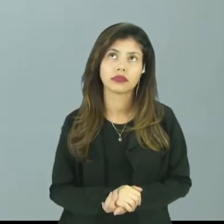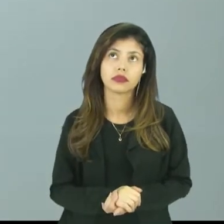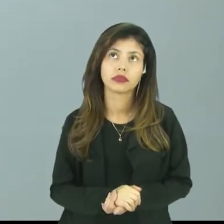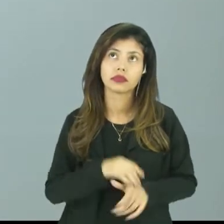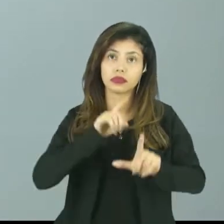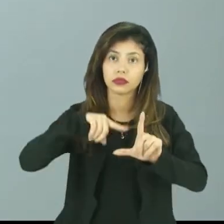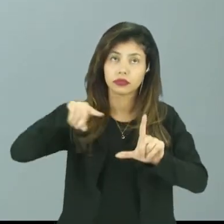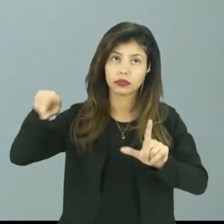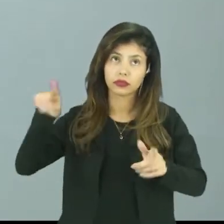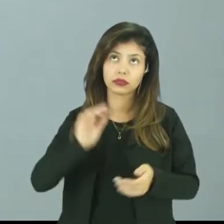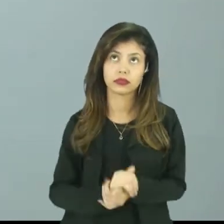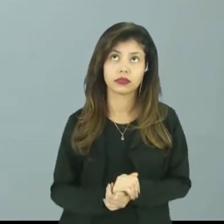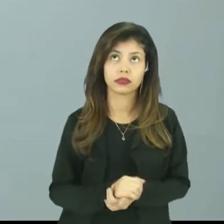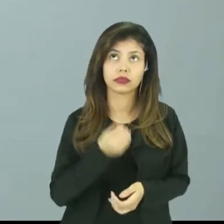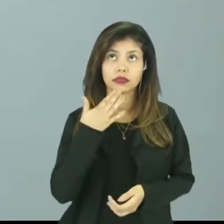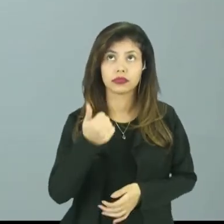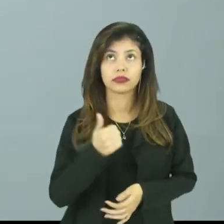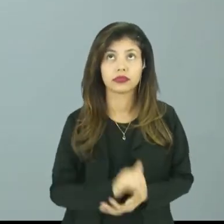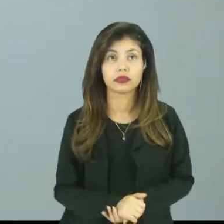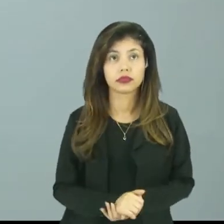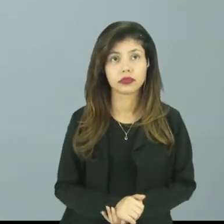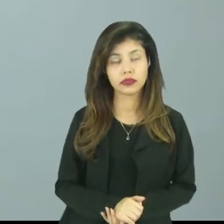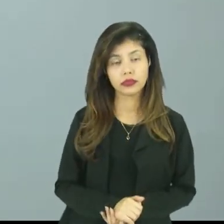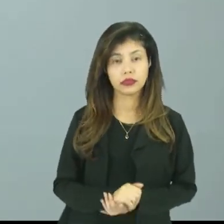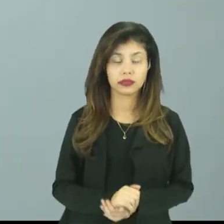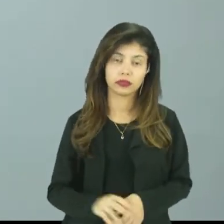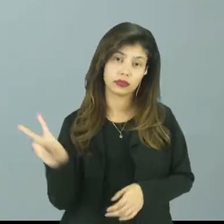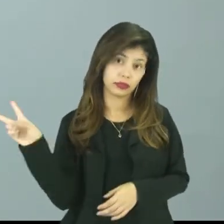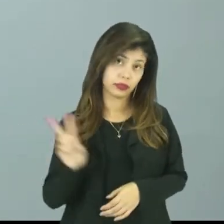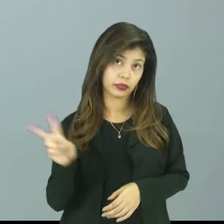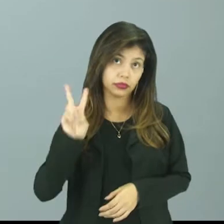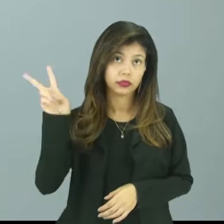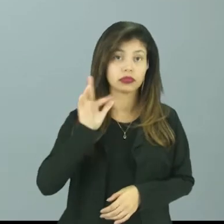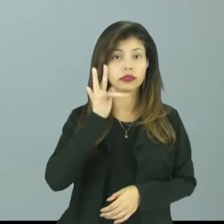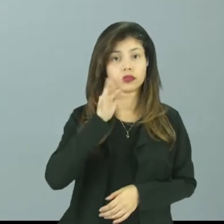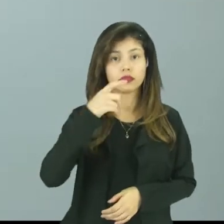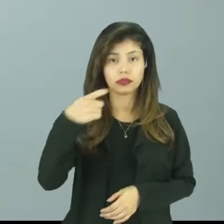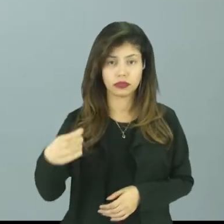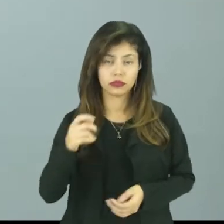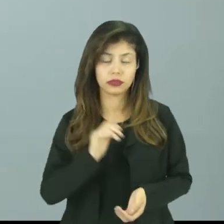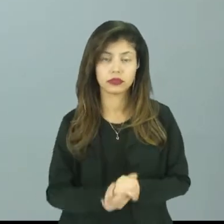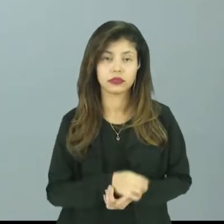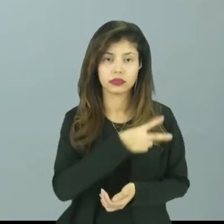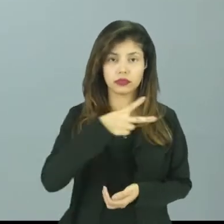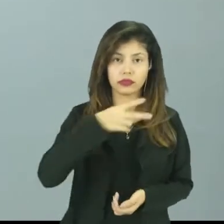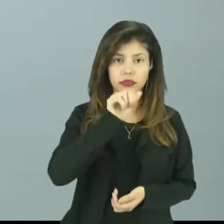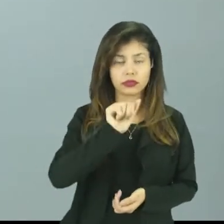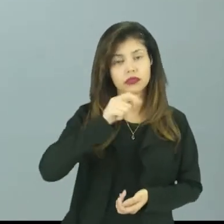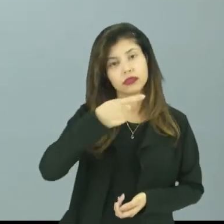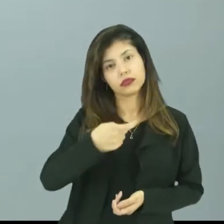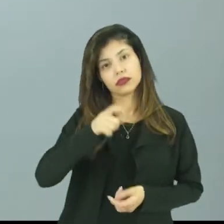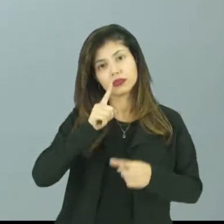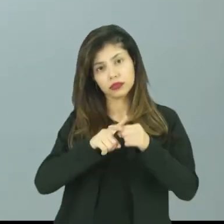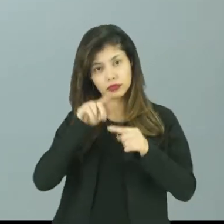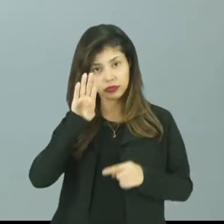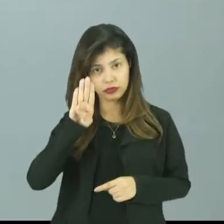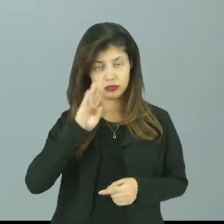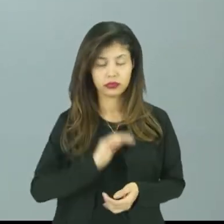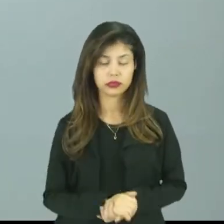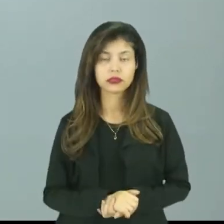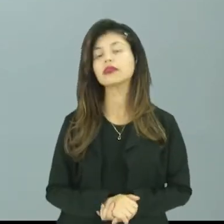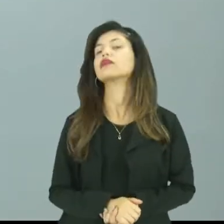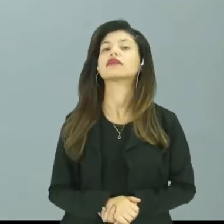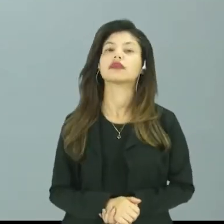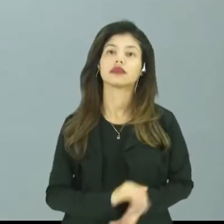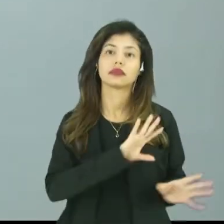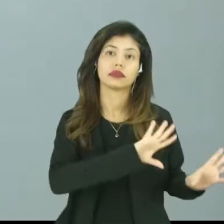nos gráficos de linha. Tudo bem? Então, aquele valor de f de x igual a ax mais b,